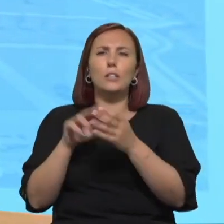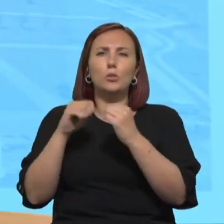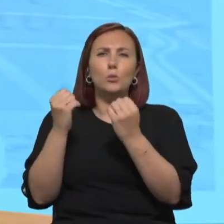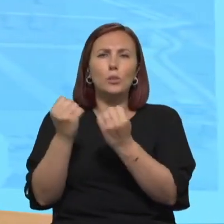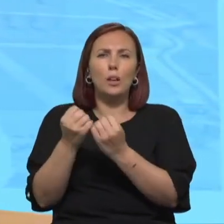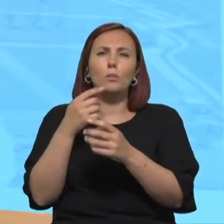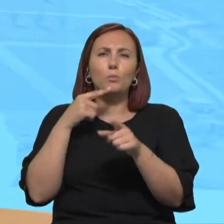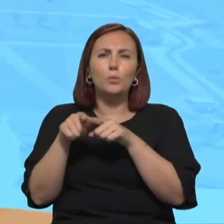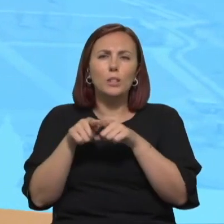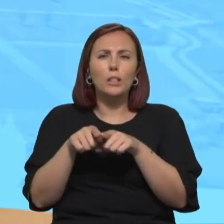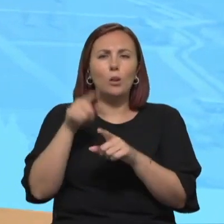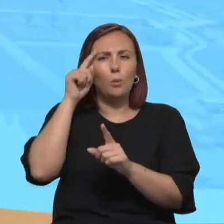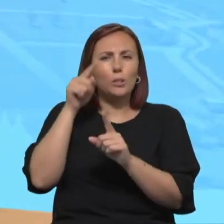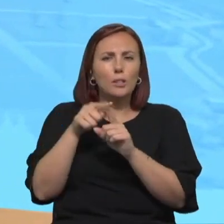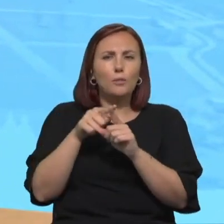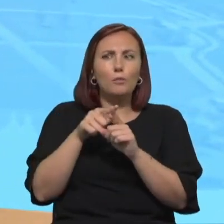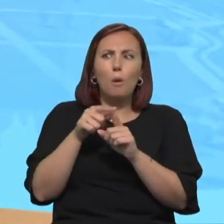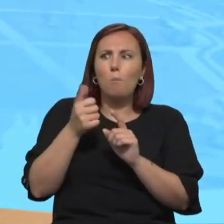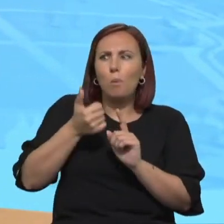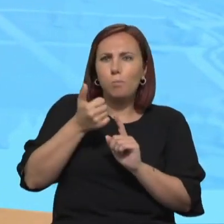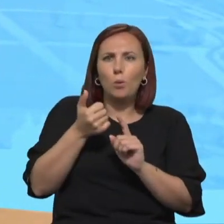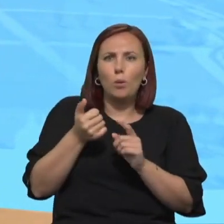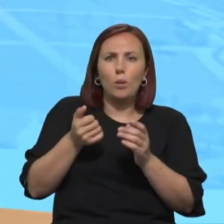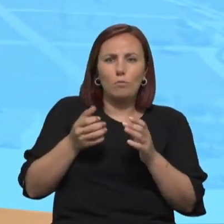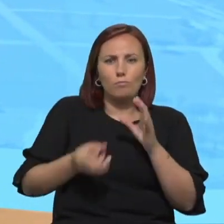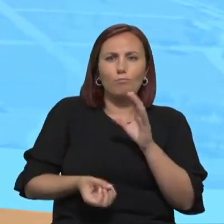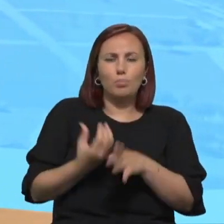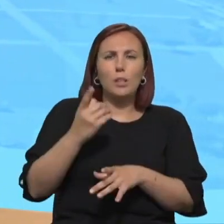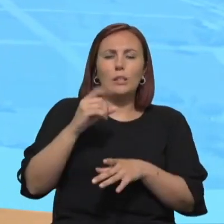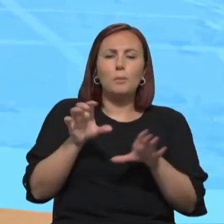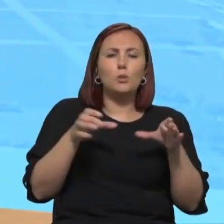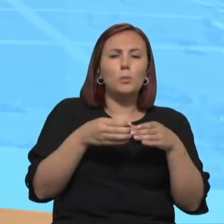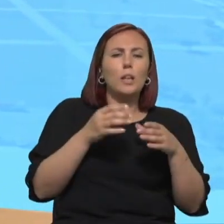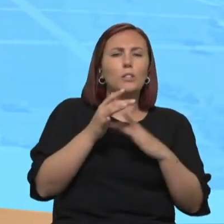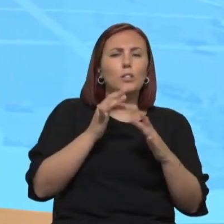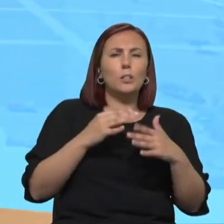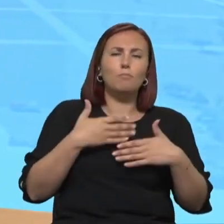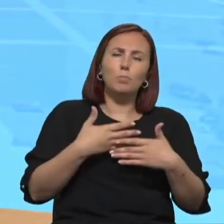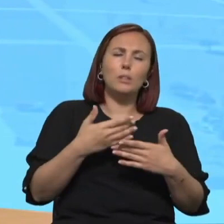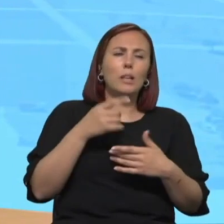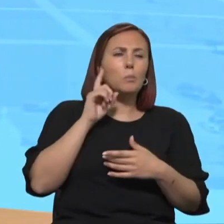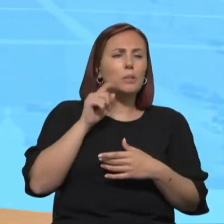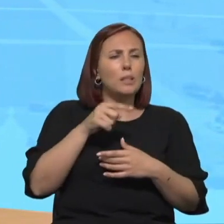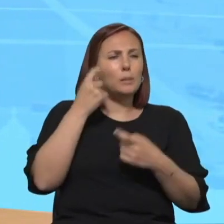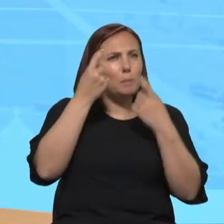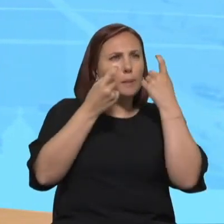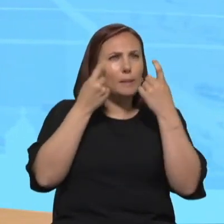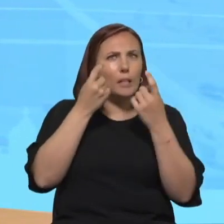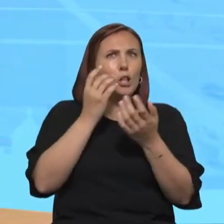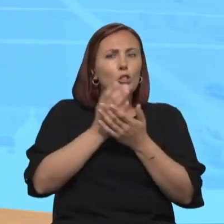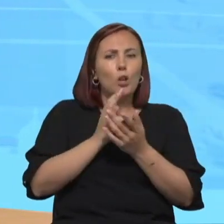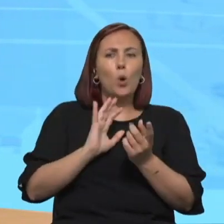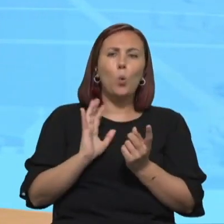comum, e continua a sê-lo. É essencial também as nossas comunidades cristãs pensarem além do